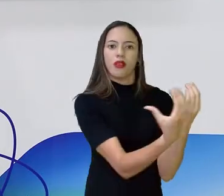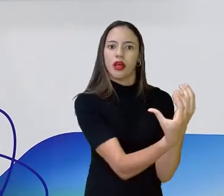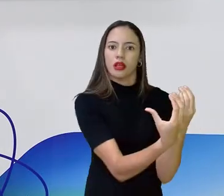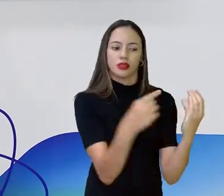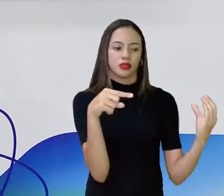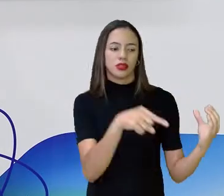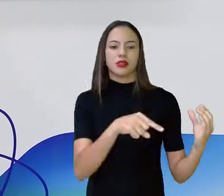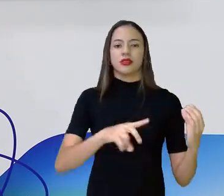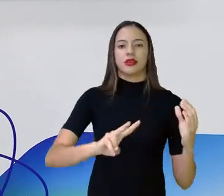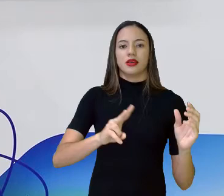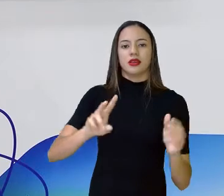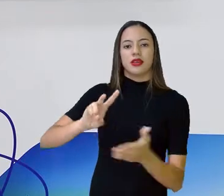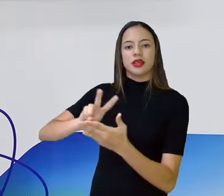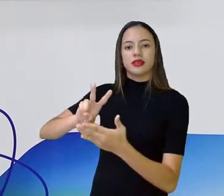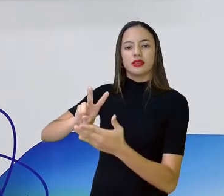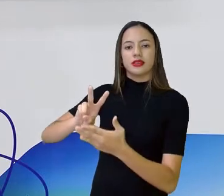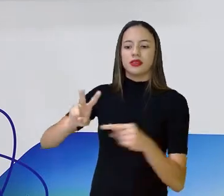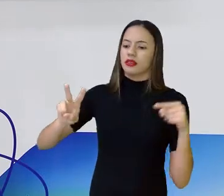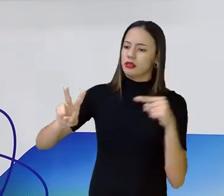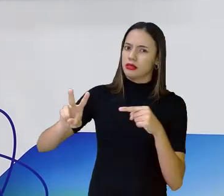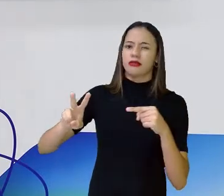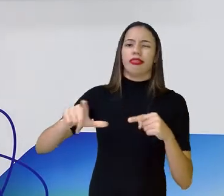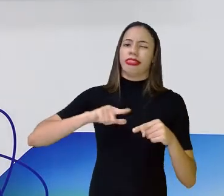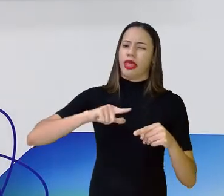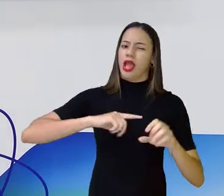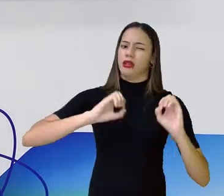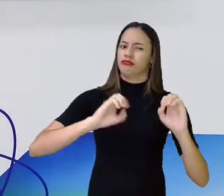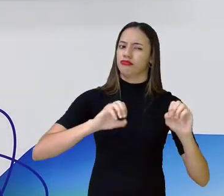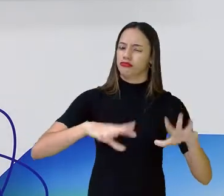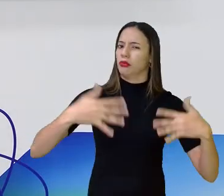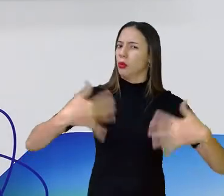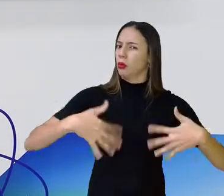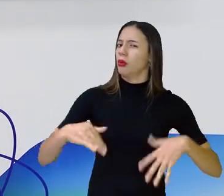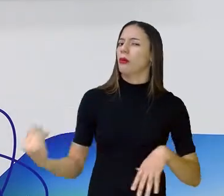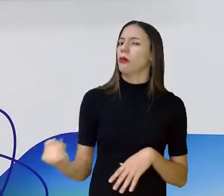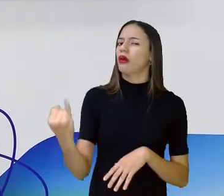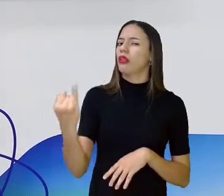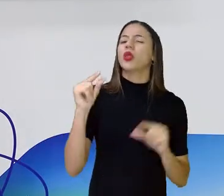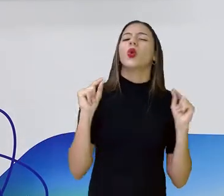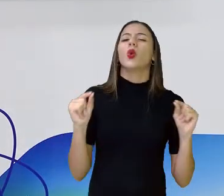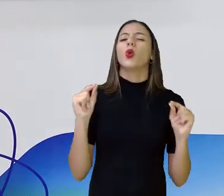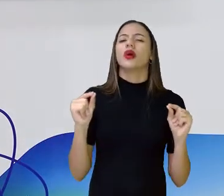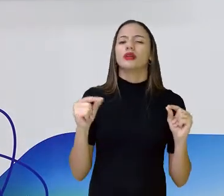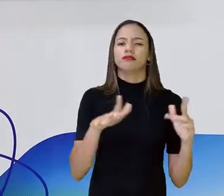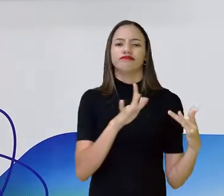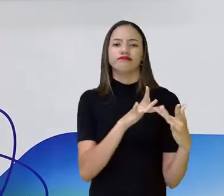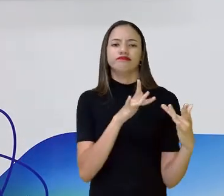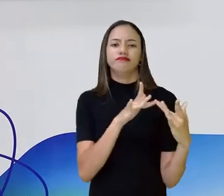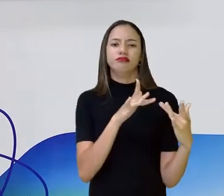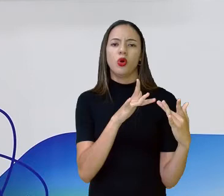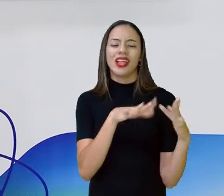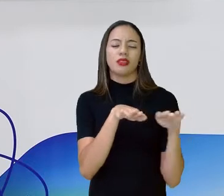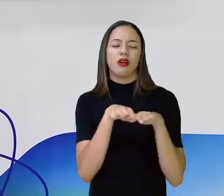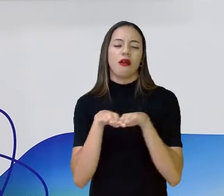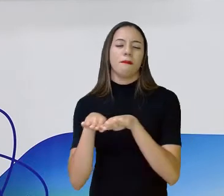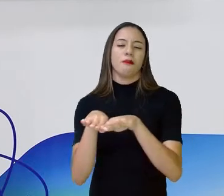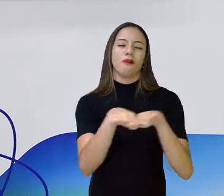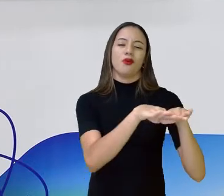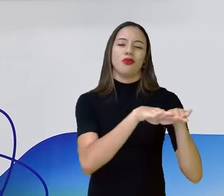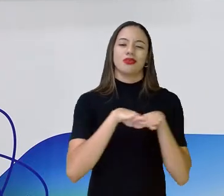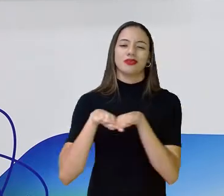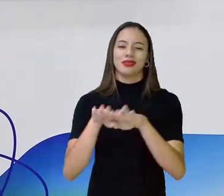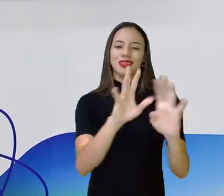indígenas. Os indígenas, eles têm um grande ensinamento a passar para a gente, que é justamente esse contato em harmonia com a